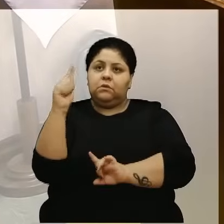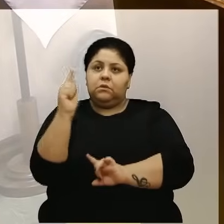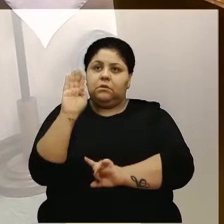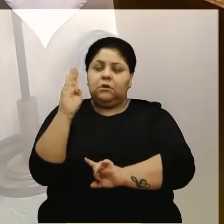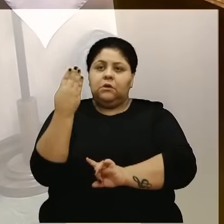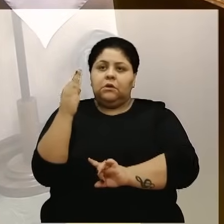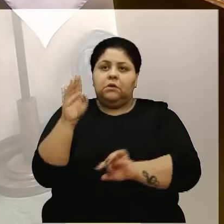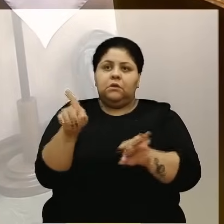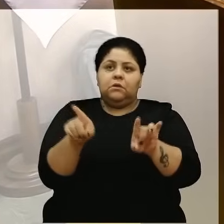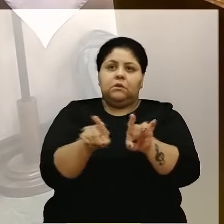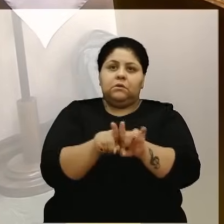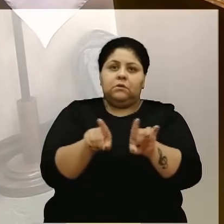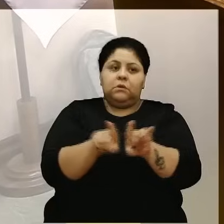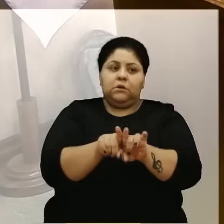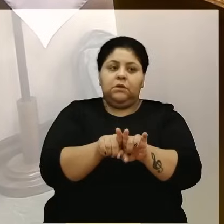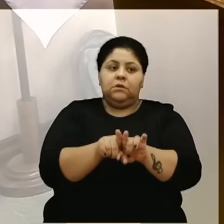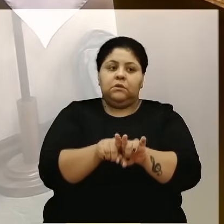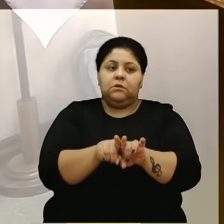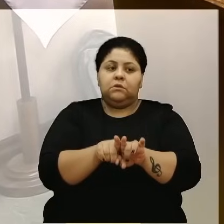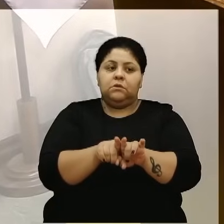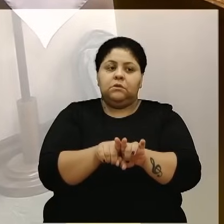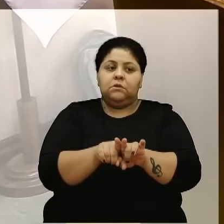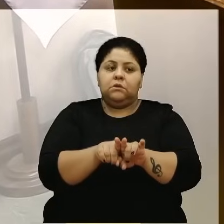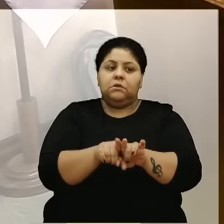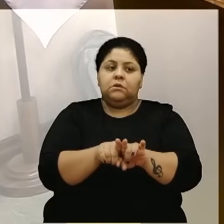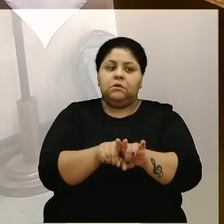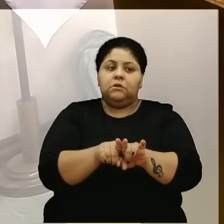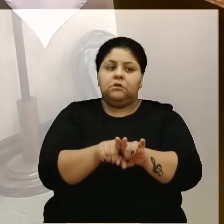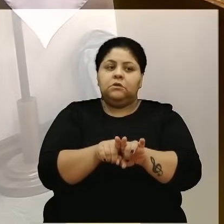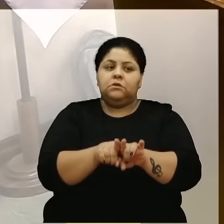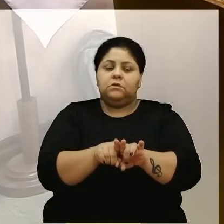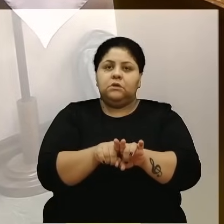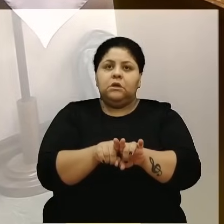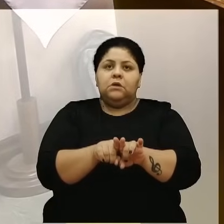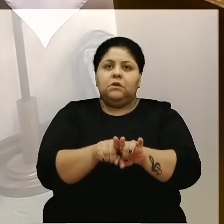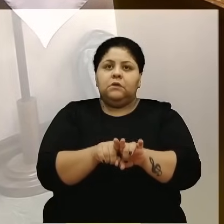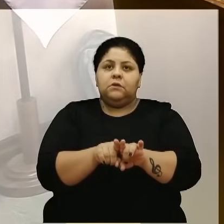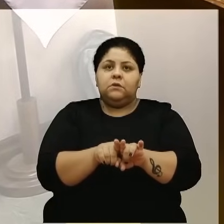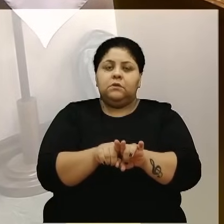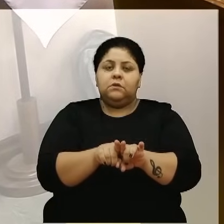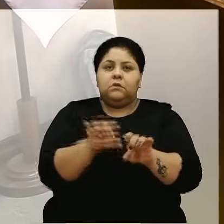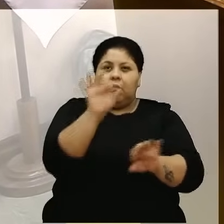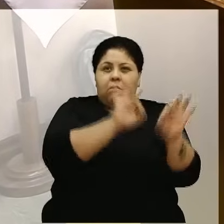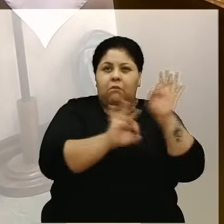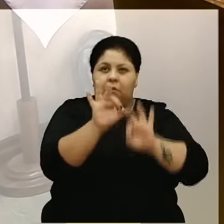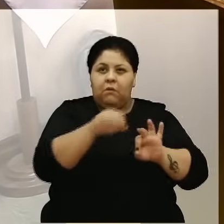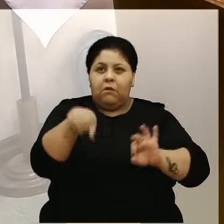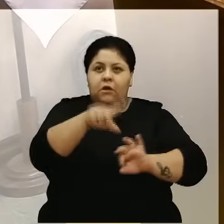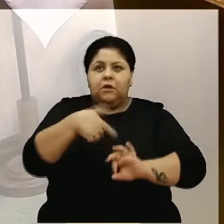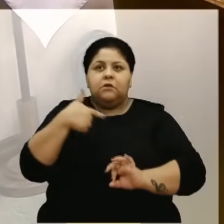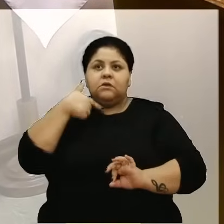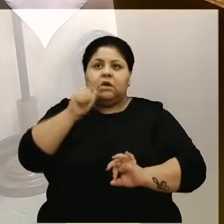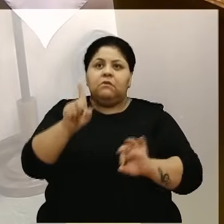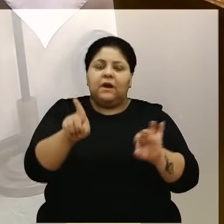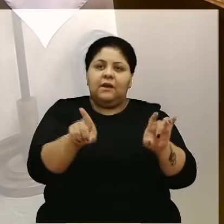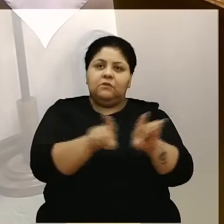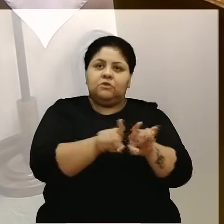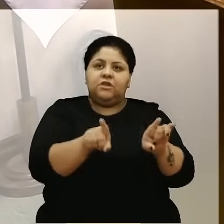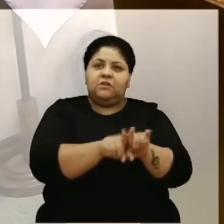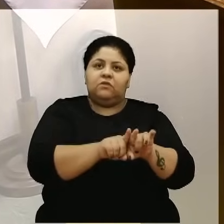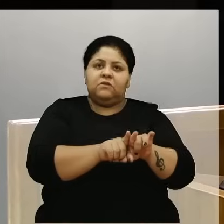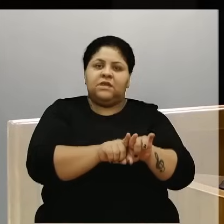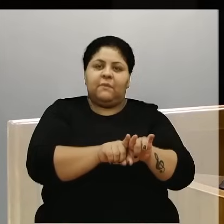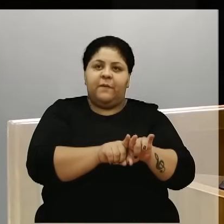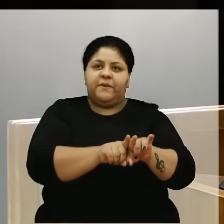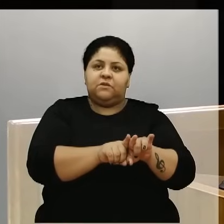equipes específicas trabalhando em todo o equipamento para a gente poder ter medidas paliativas, que é o que a gente consegue fazer nesse momento, que não tem